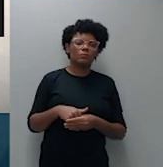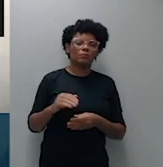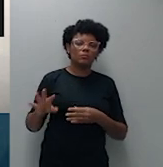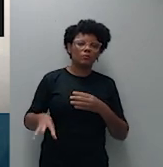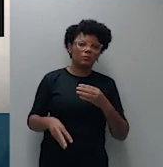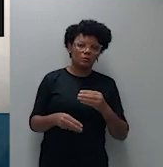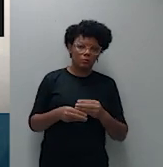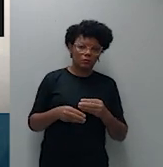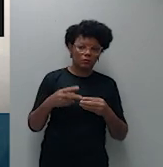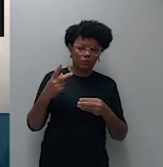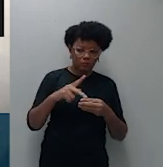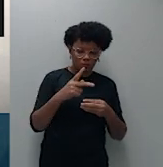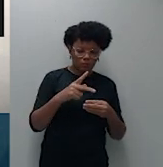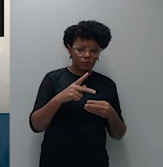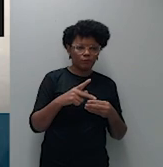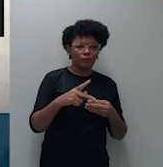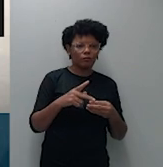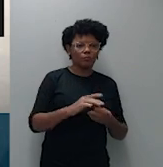as